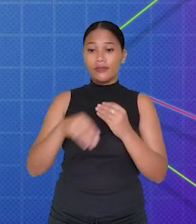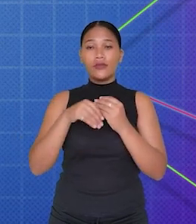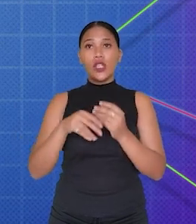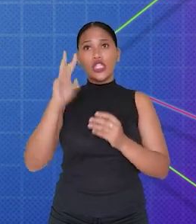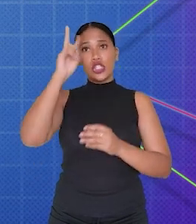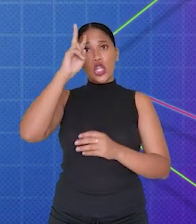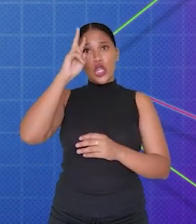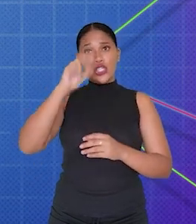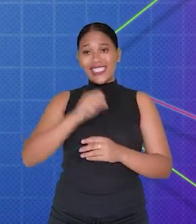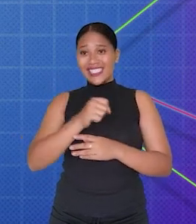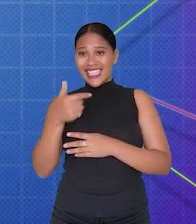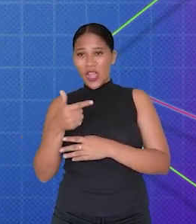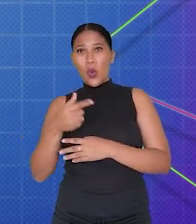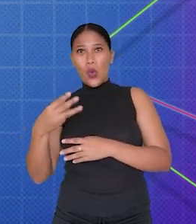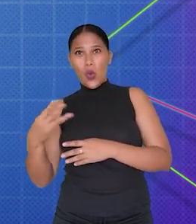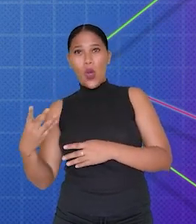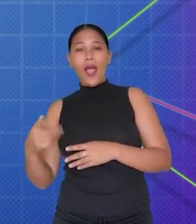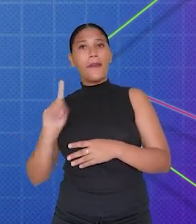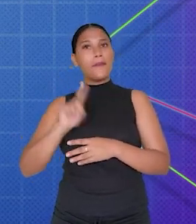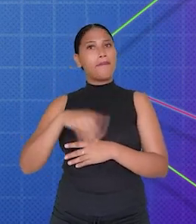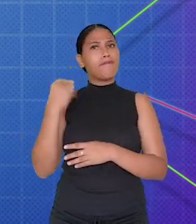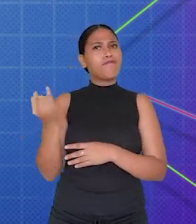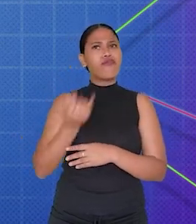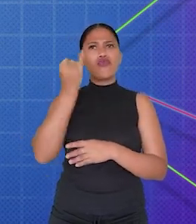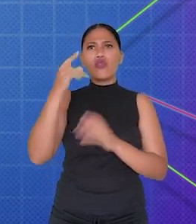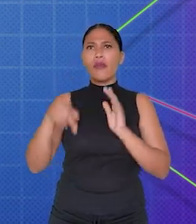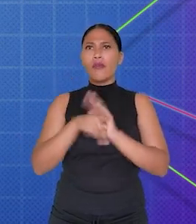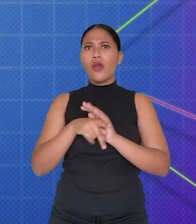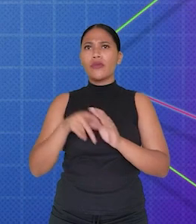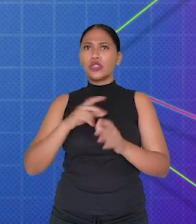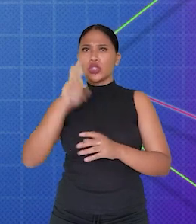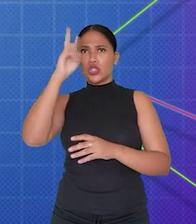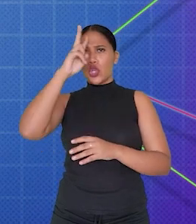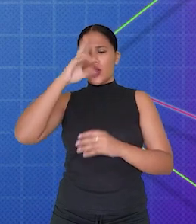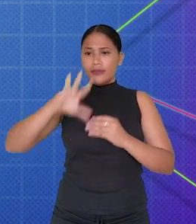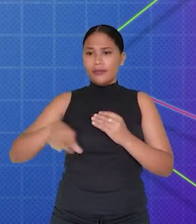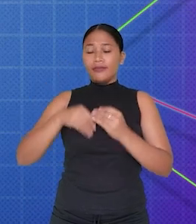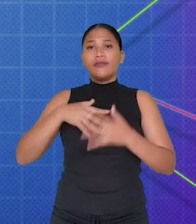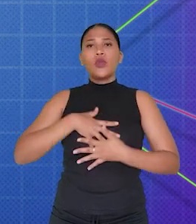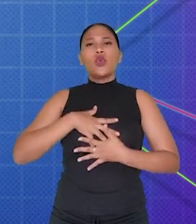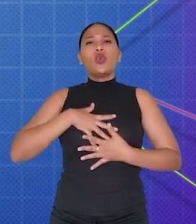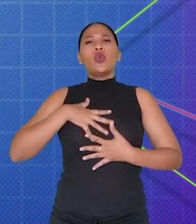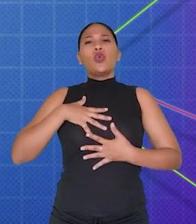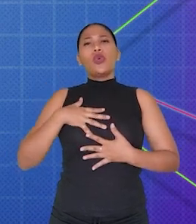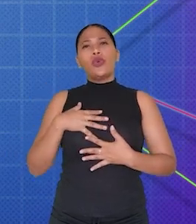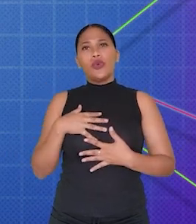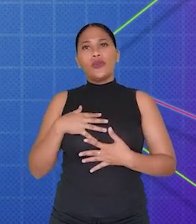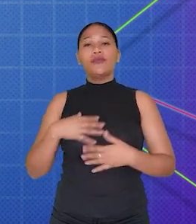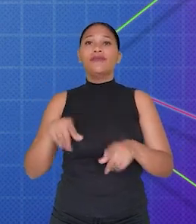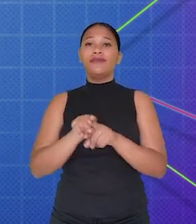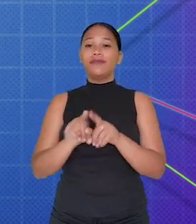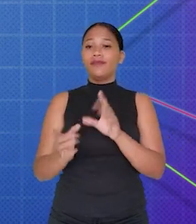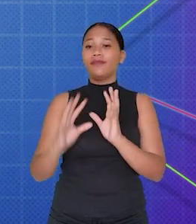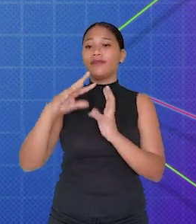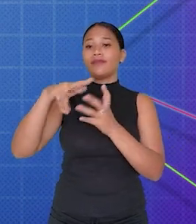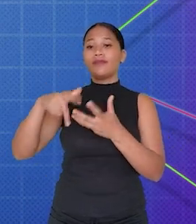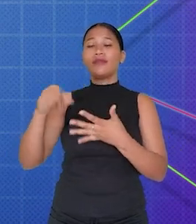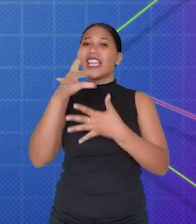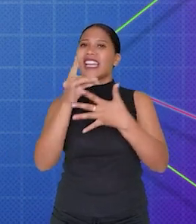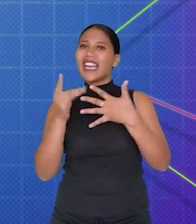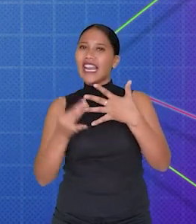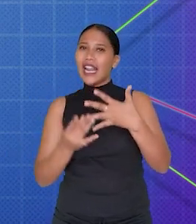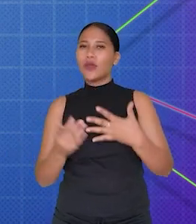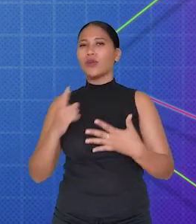arcos de personagens secundários é crucial para tornar a história mais completa e satisfatória. Eles ajudam a criar um mundo mais rico